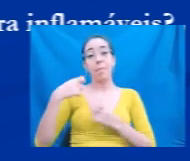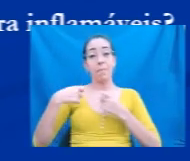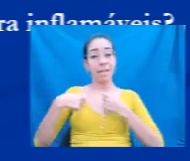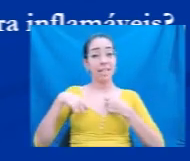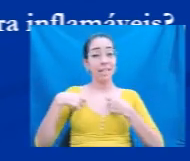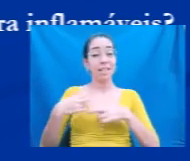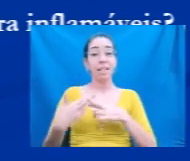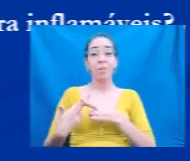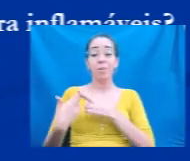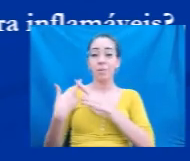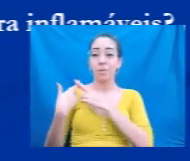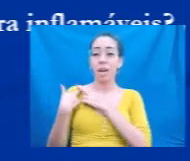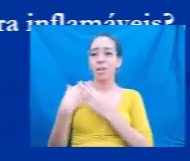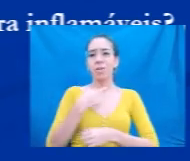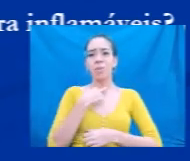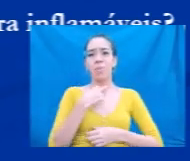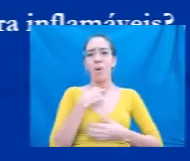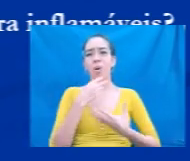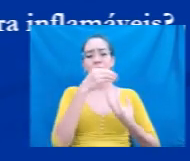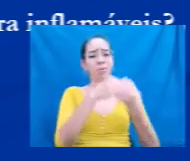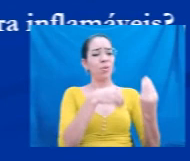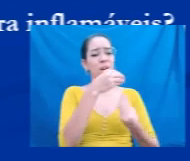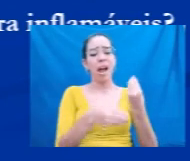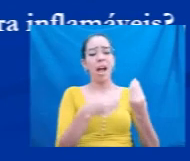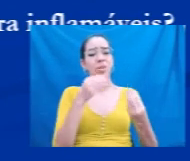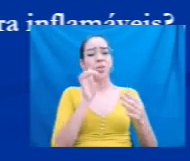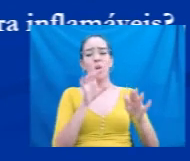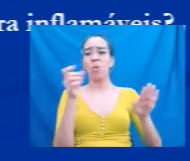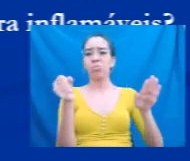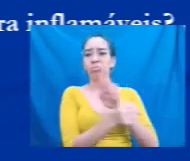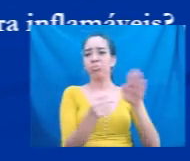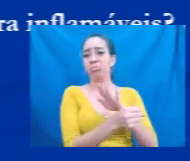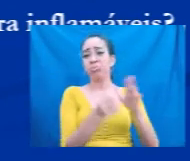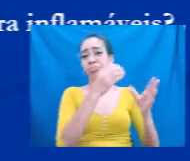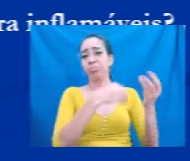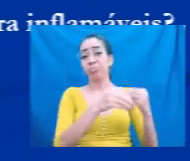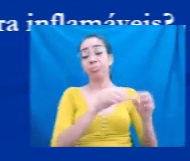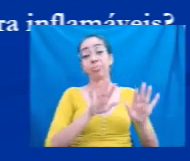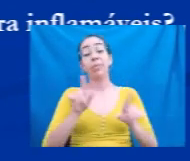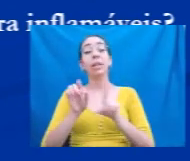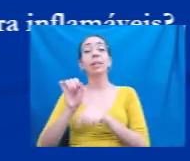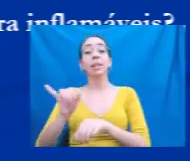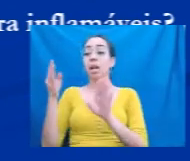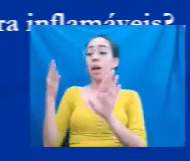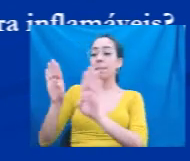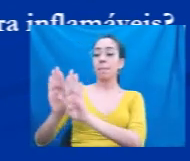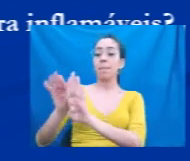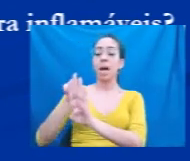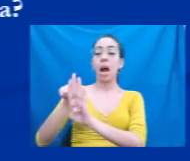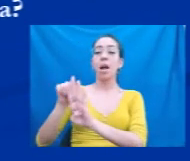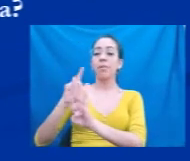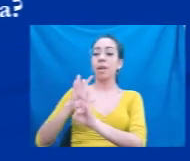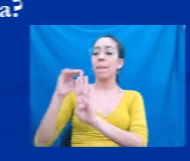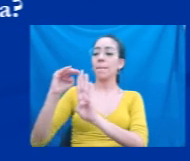viram, né? O armário ou estante de estocagem são adequados? Existe rotatividade no uso ou os produtos são comprados em